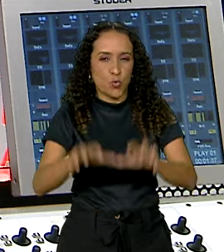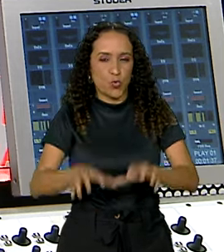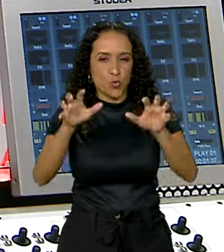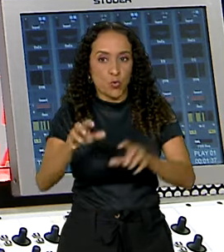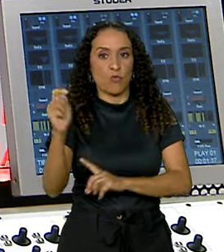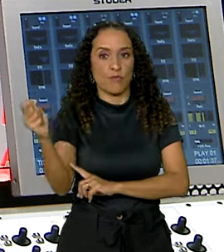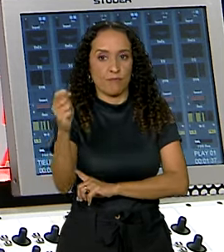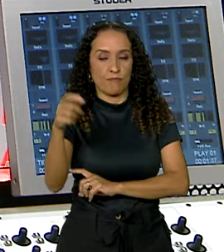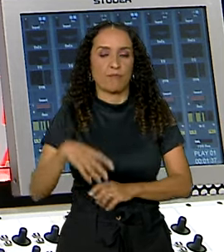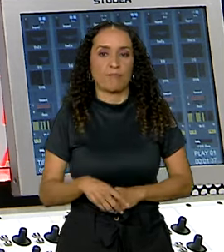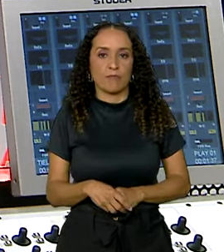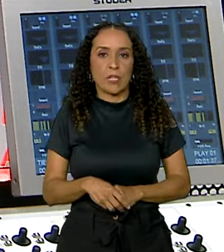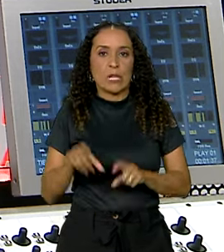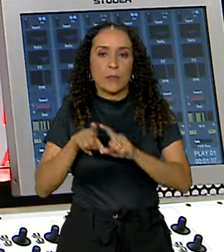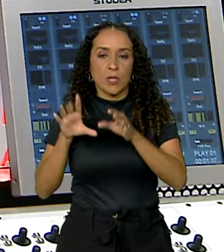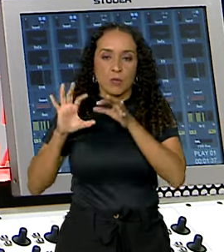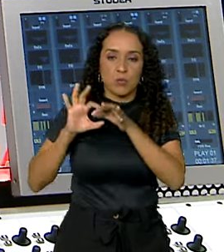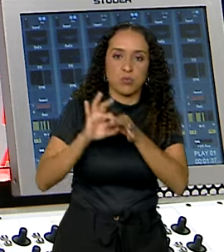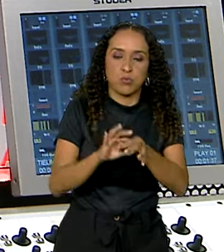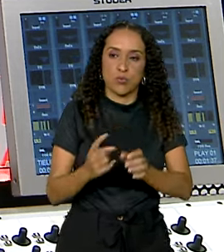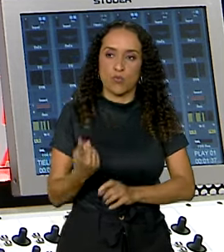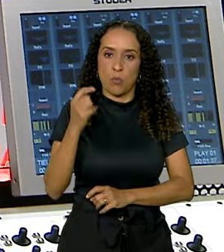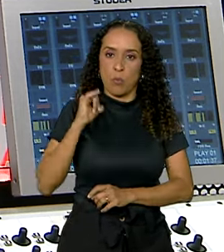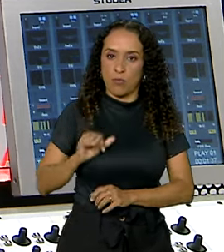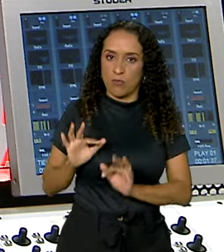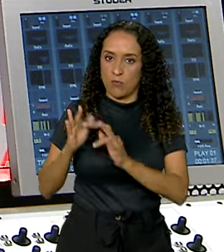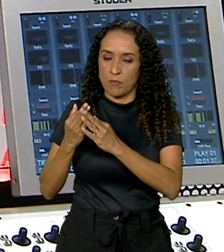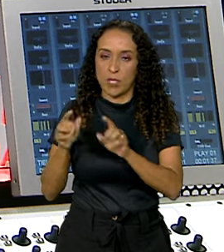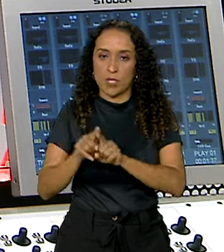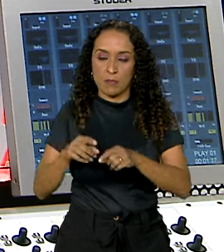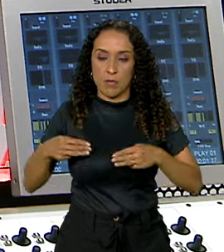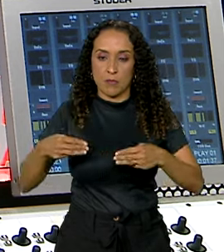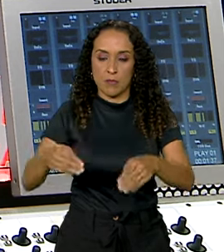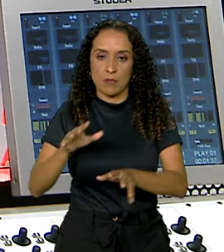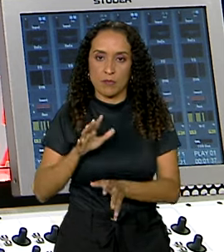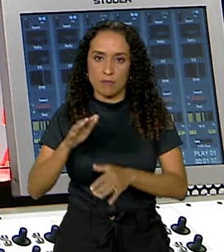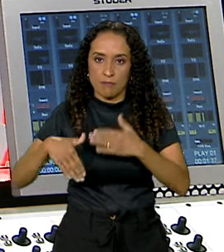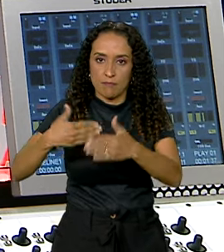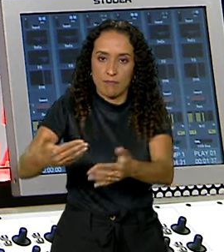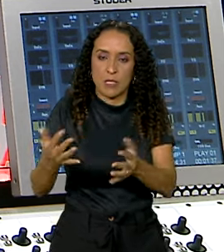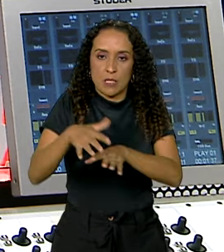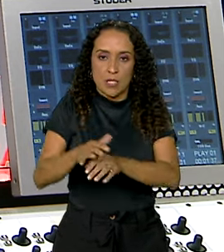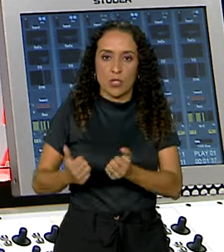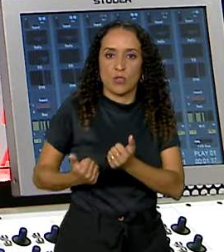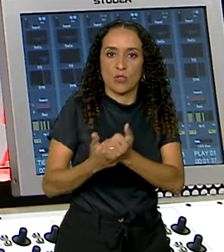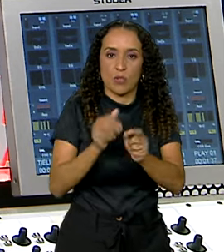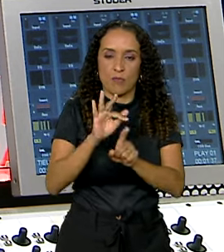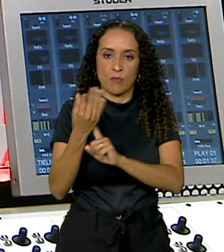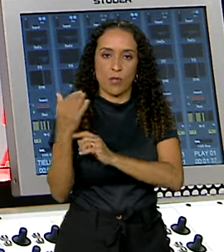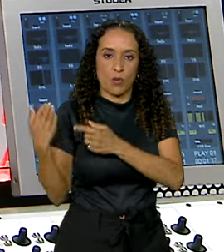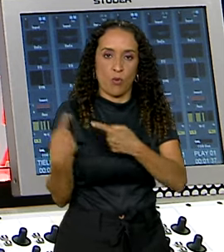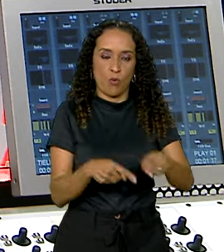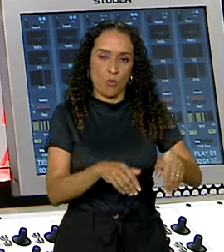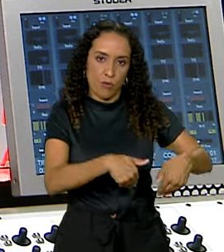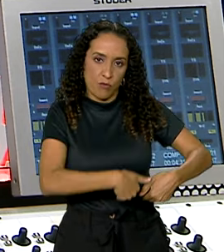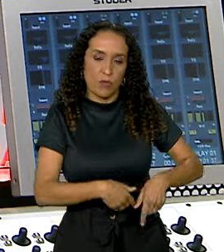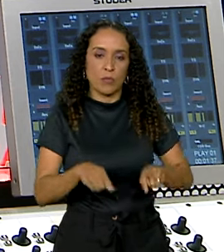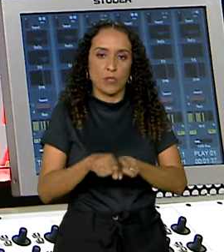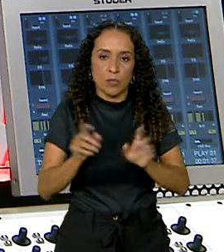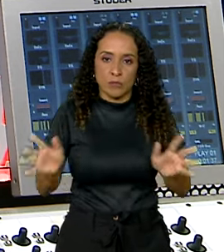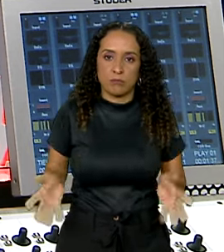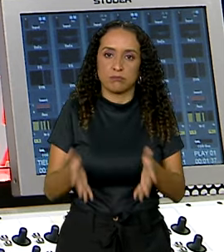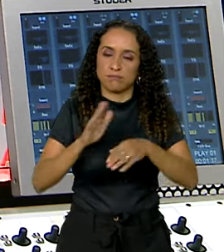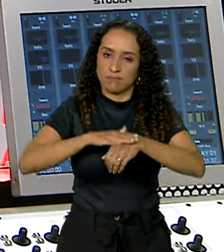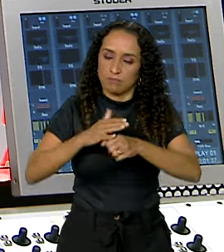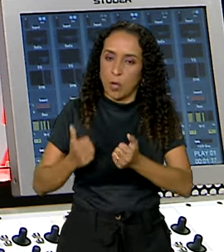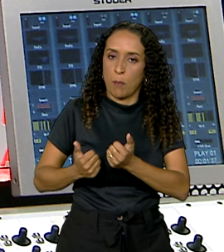chuvas no estado. Além de unificar o Bolsa Família, o Ministério do Desenvolvimento e Assistência Social, Família e Combate à Fome também promove